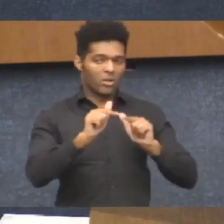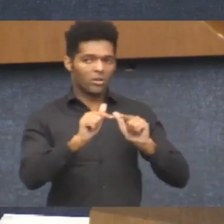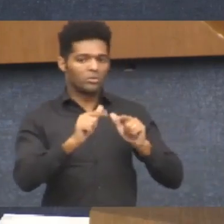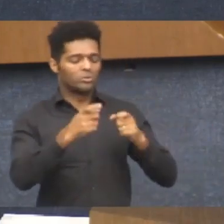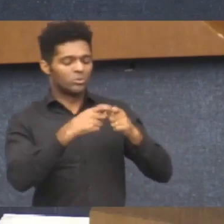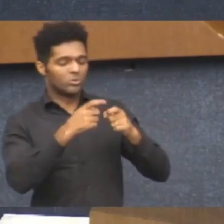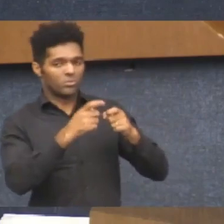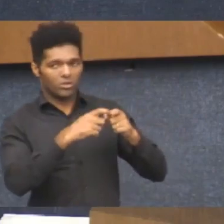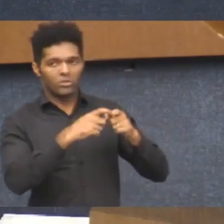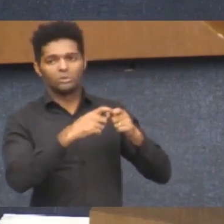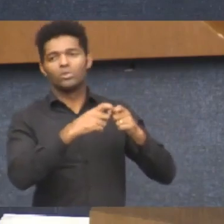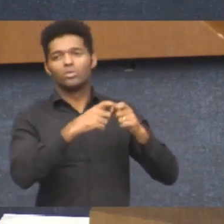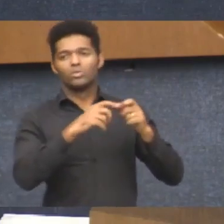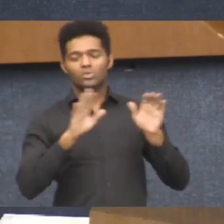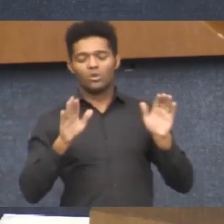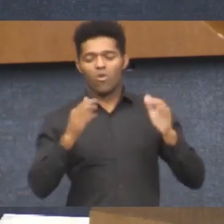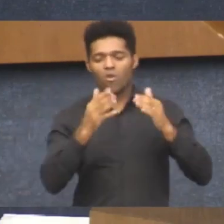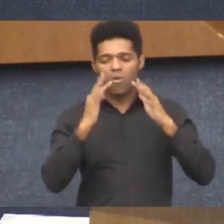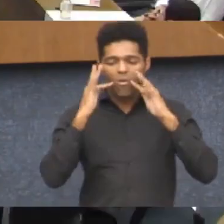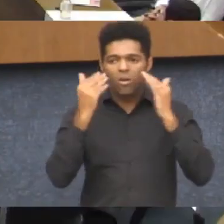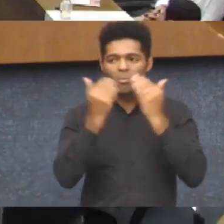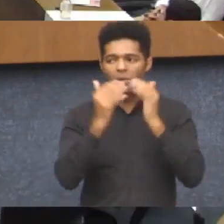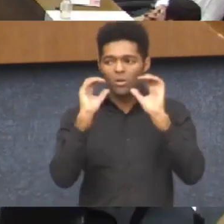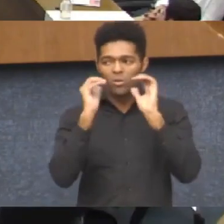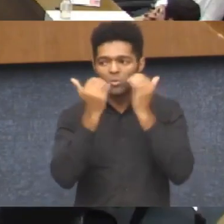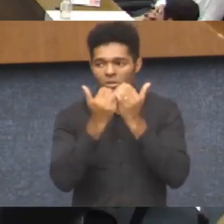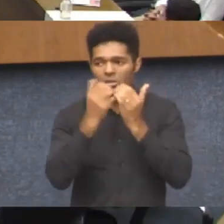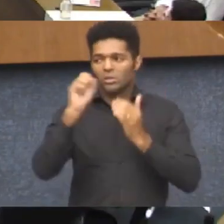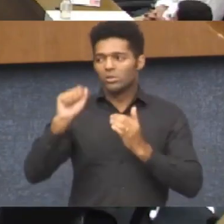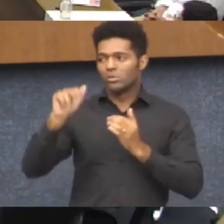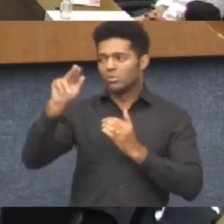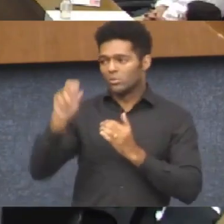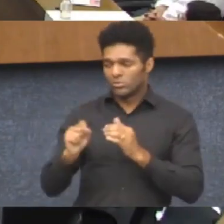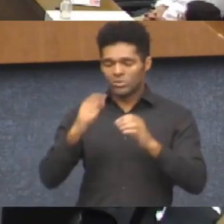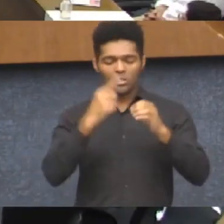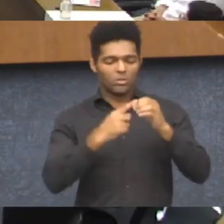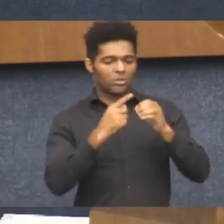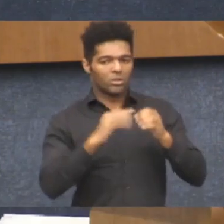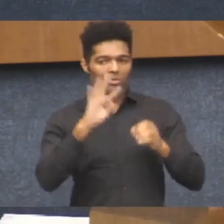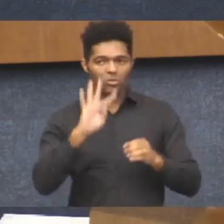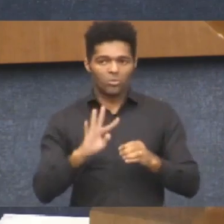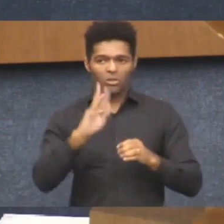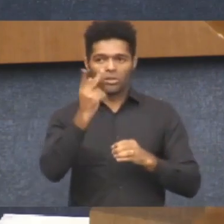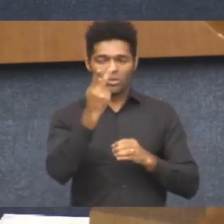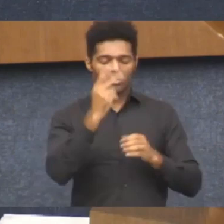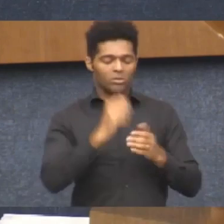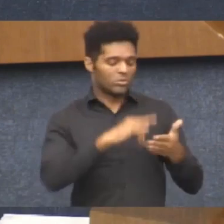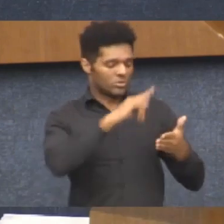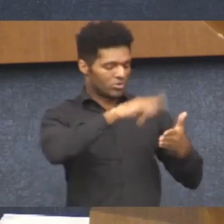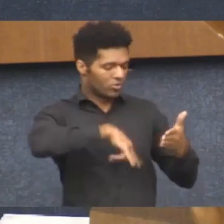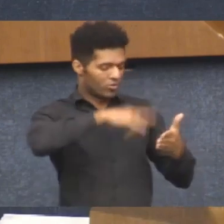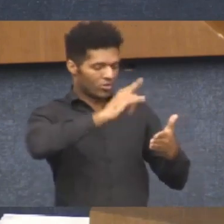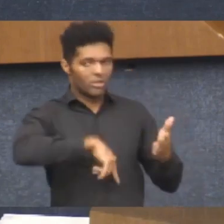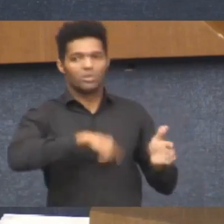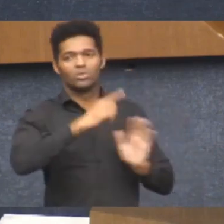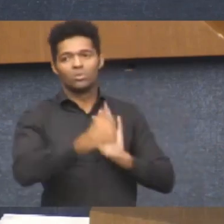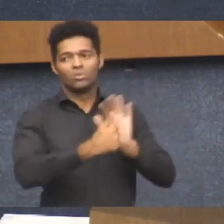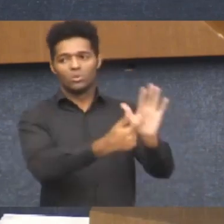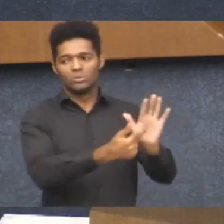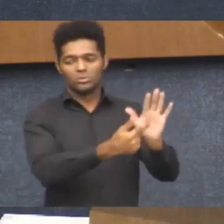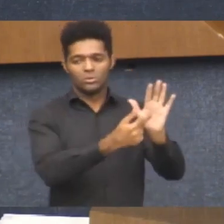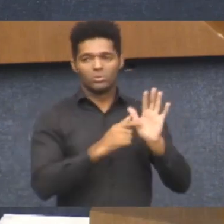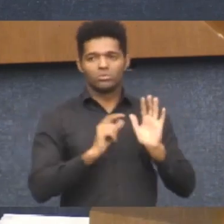e médicas de família e comunidade do SUS da cidade de Belo Horizonte. Os certificados contêm